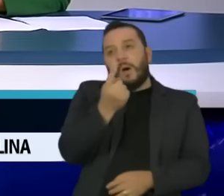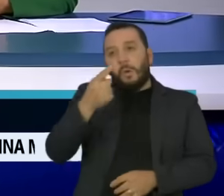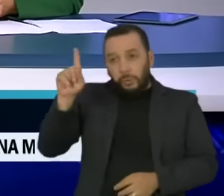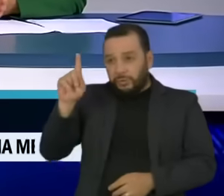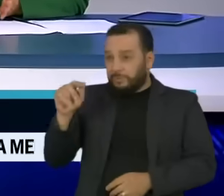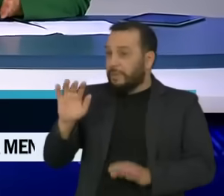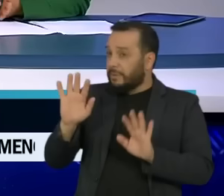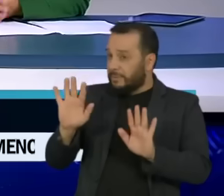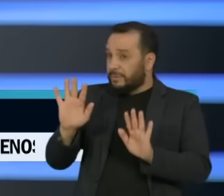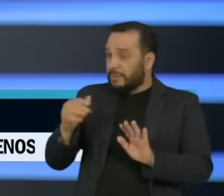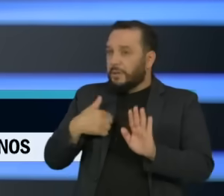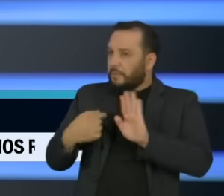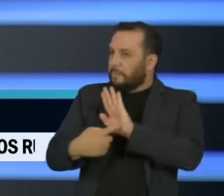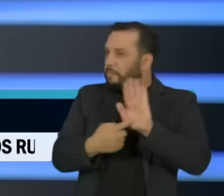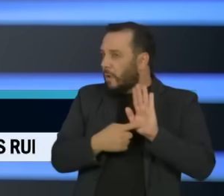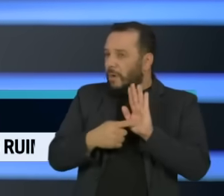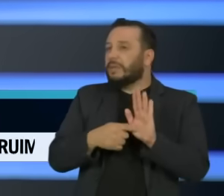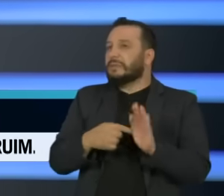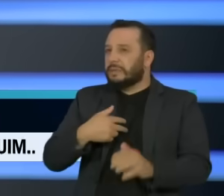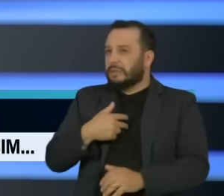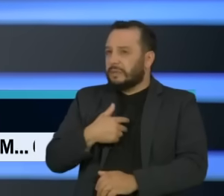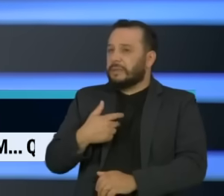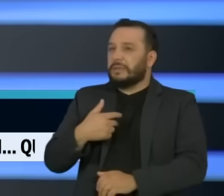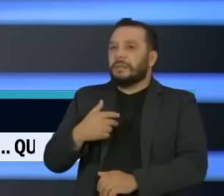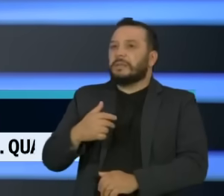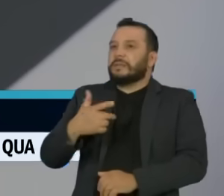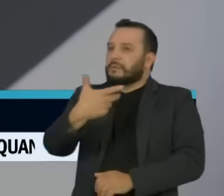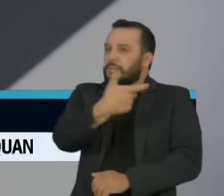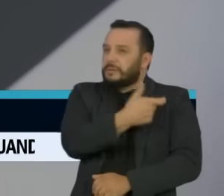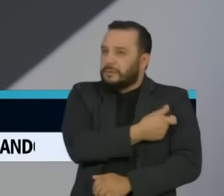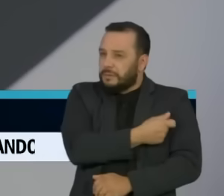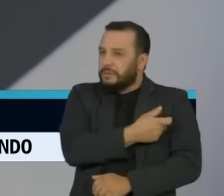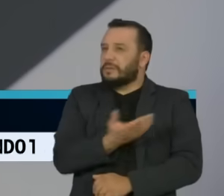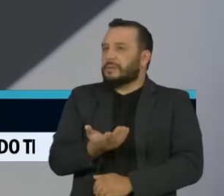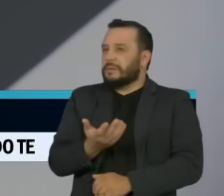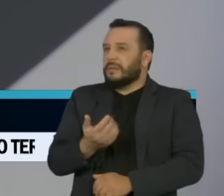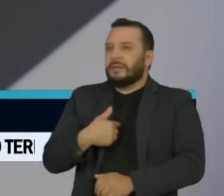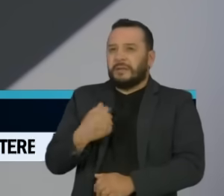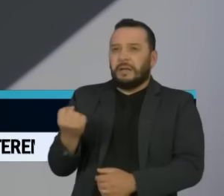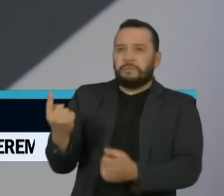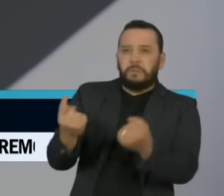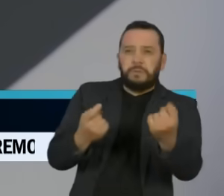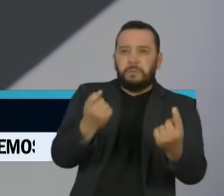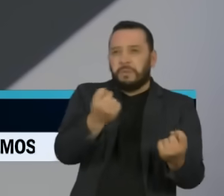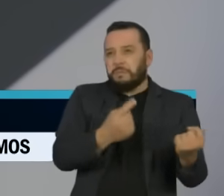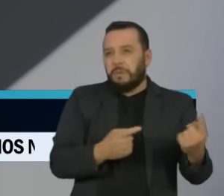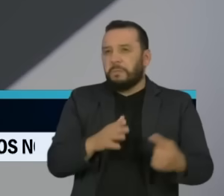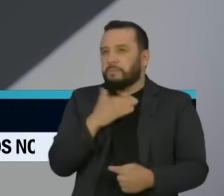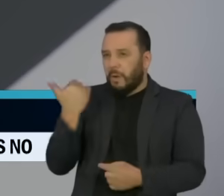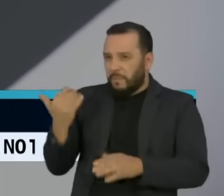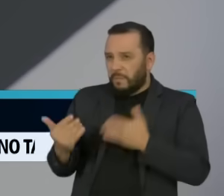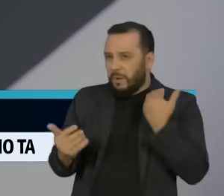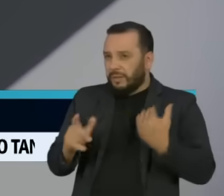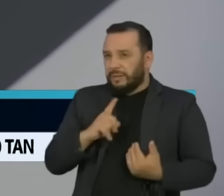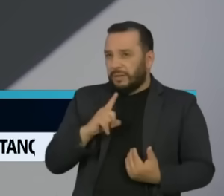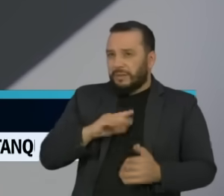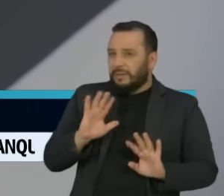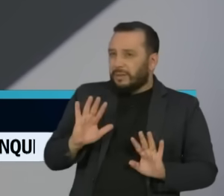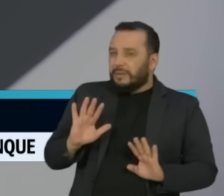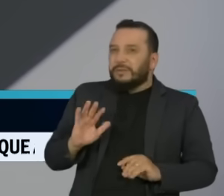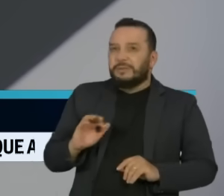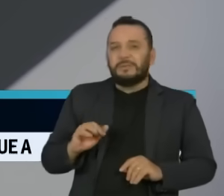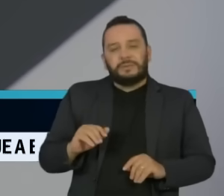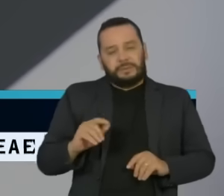de mortalidade das vacinas é mais alta? A desesperança, né, o desencanto. Eu chamaria de taxa